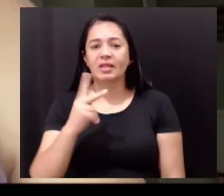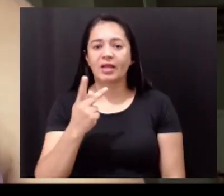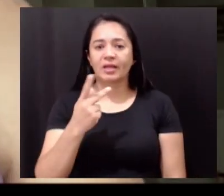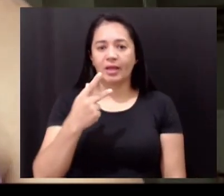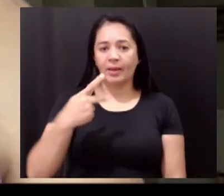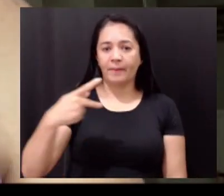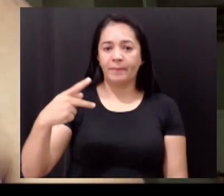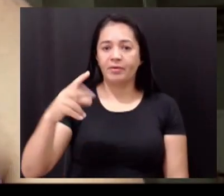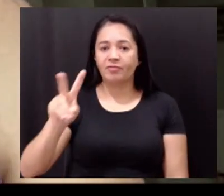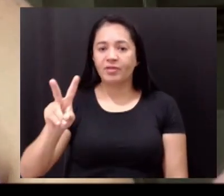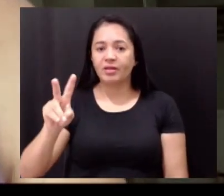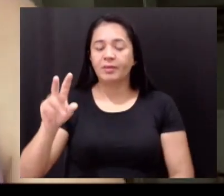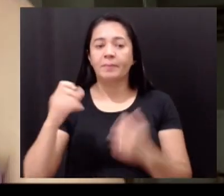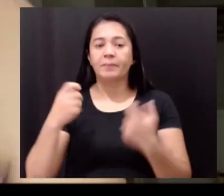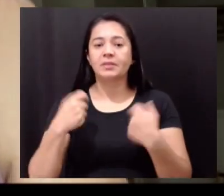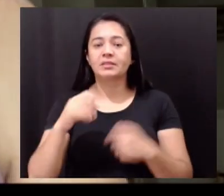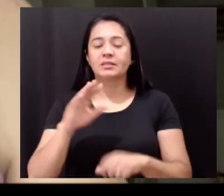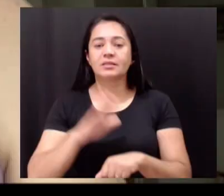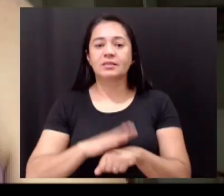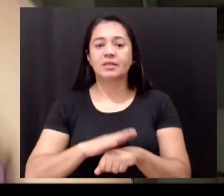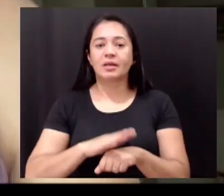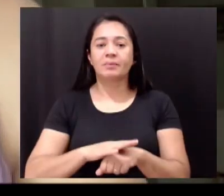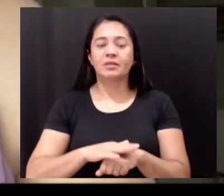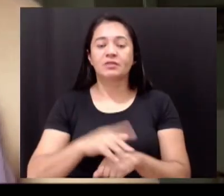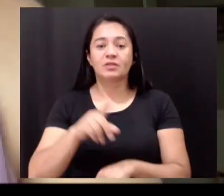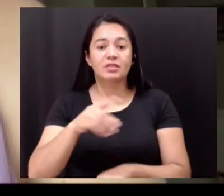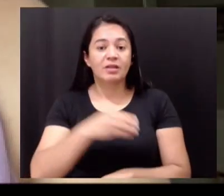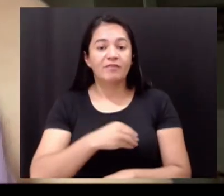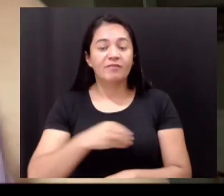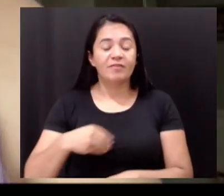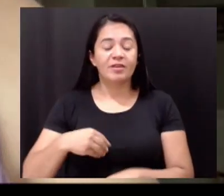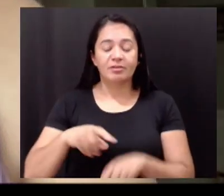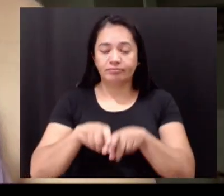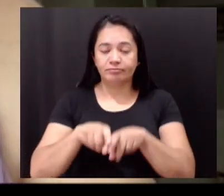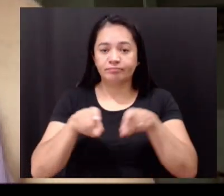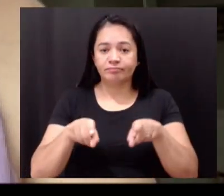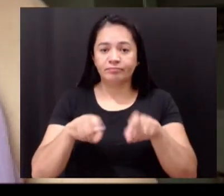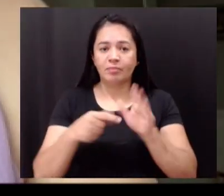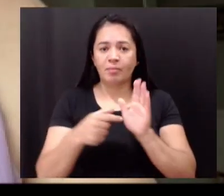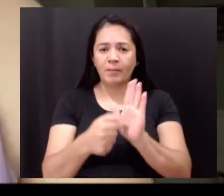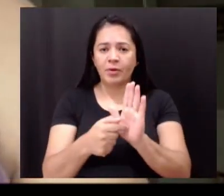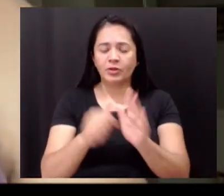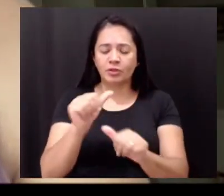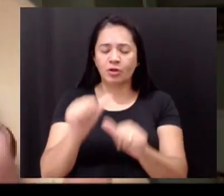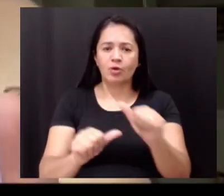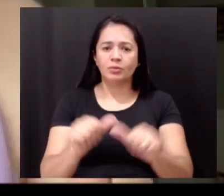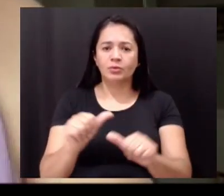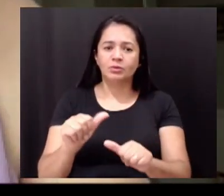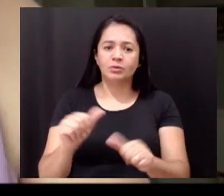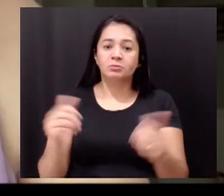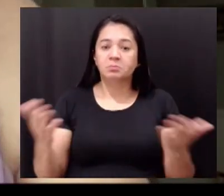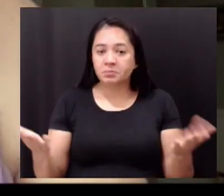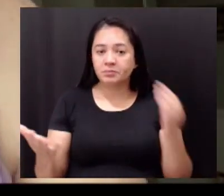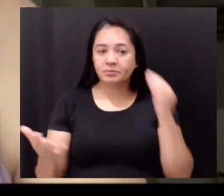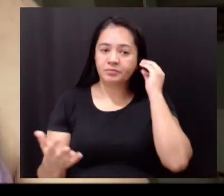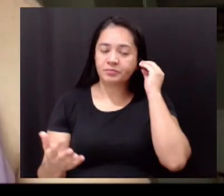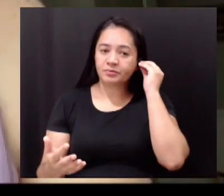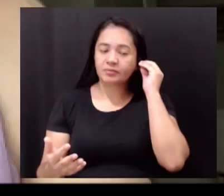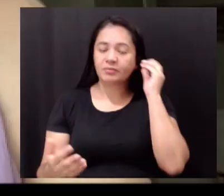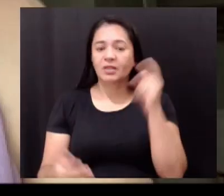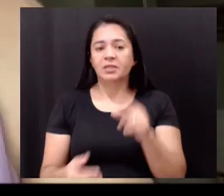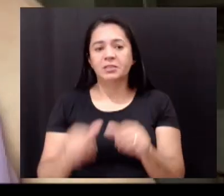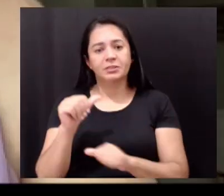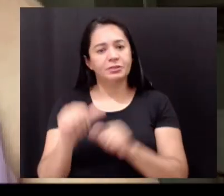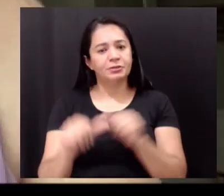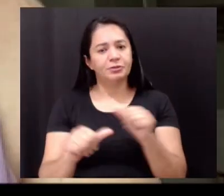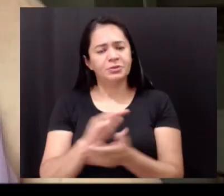seu exame ginecológico, no seu Papa Nicolau, apresenta alguma alteração ou não. Se você não apresenta nenhuma alteração